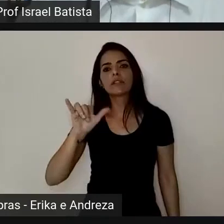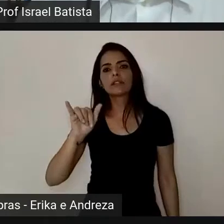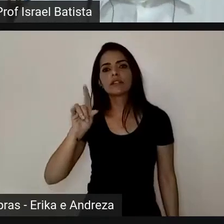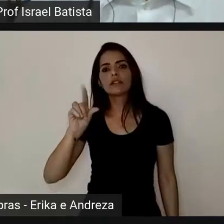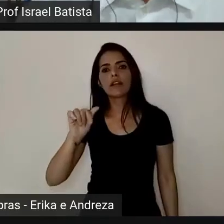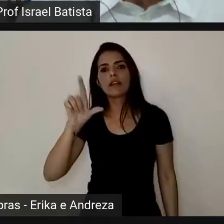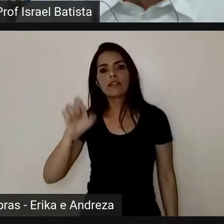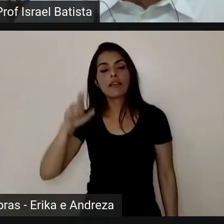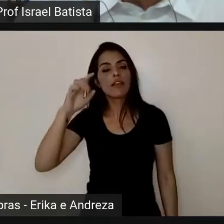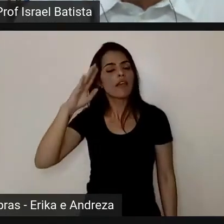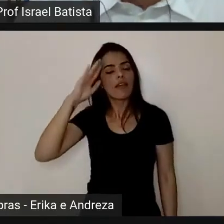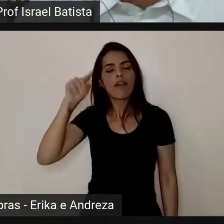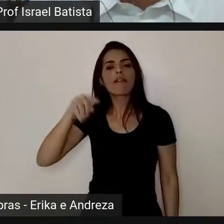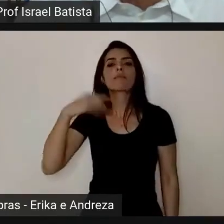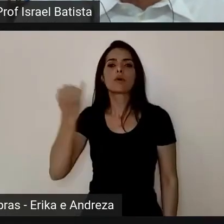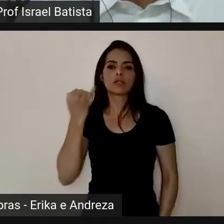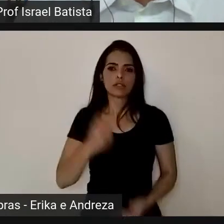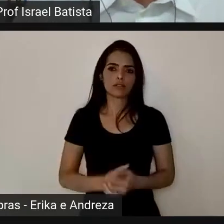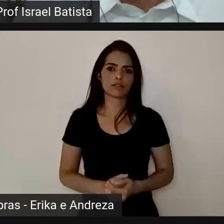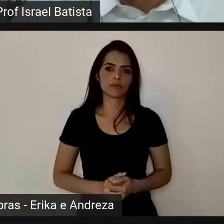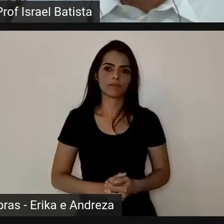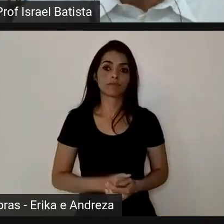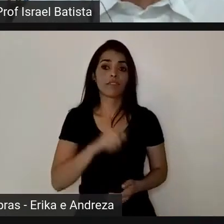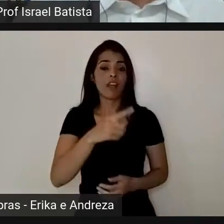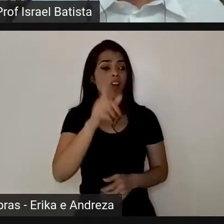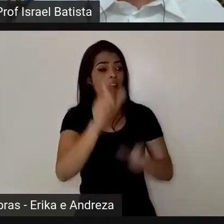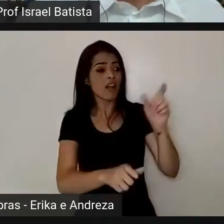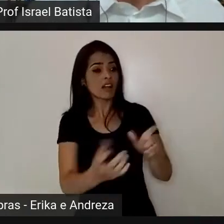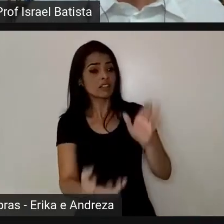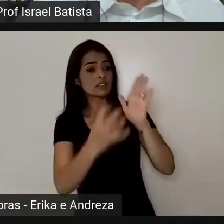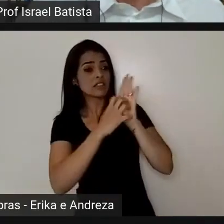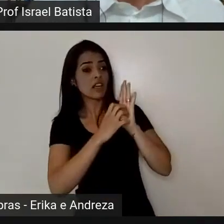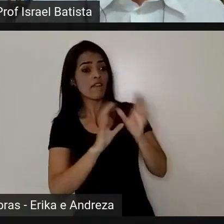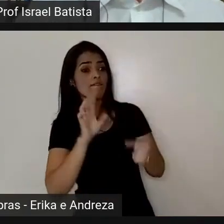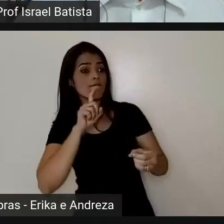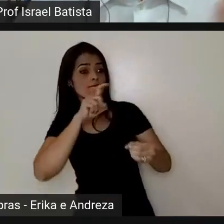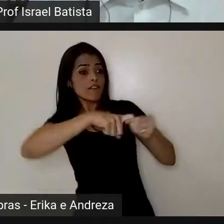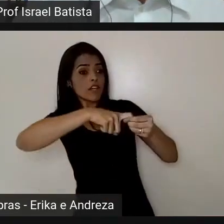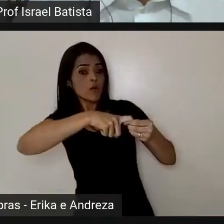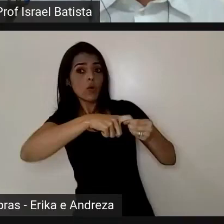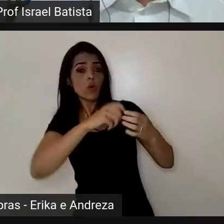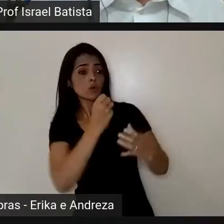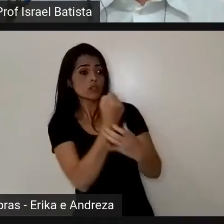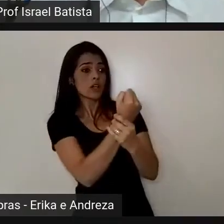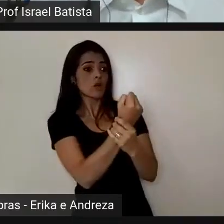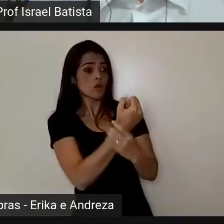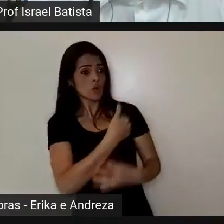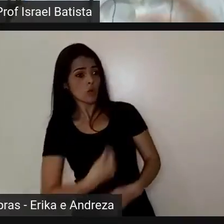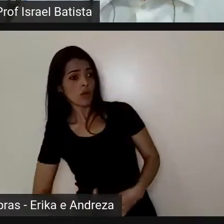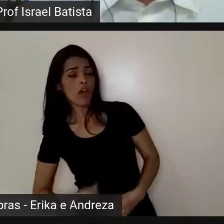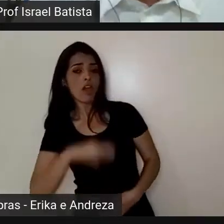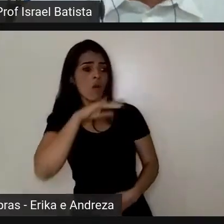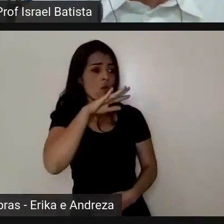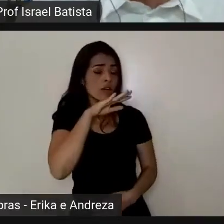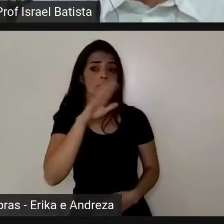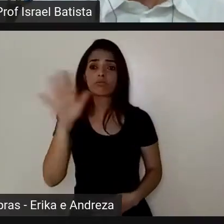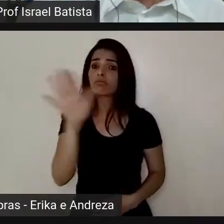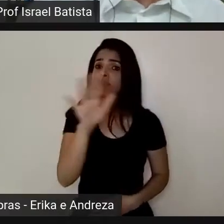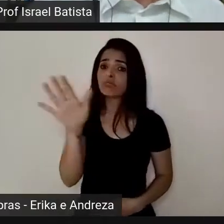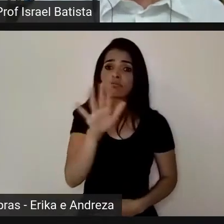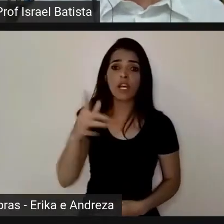As argumentações de que os servidores têm um vínculo estável com o Estado e que isso é ruim para nós, elas não fazem o